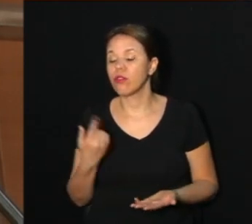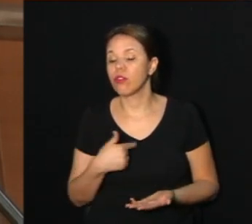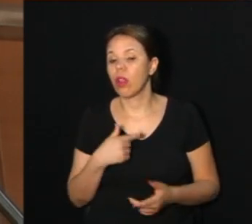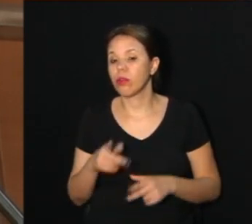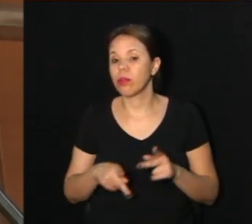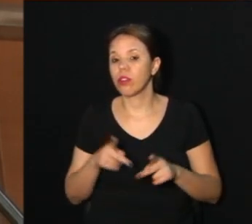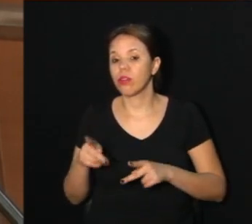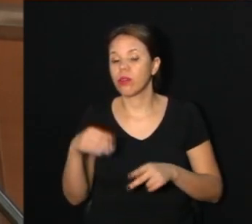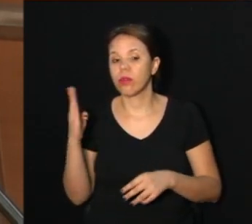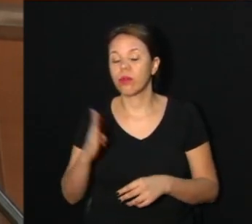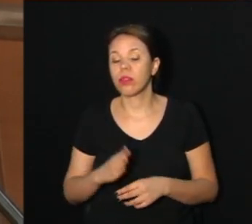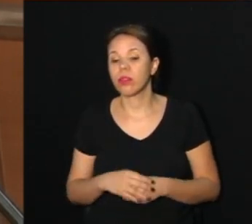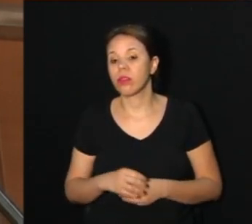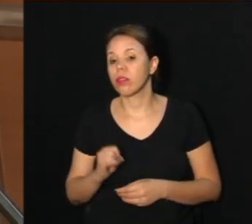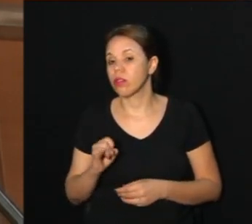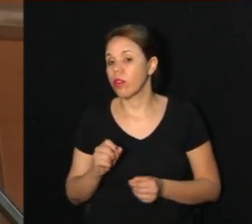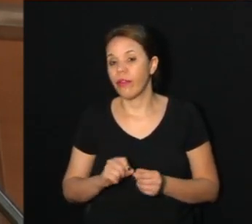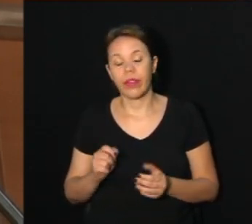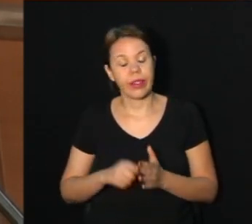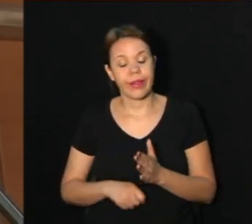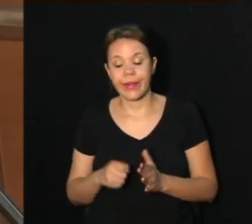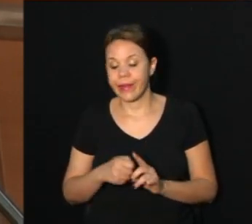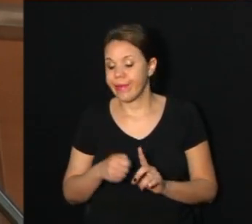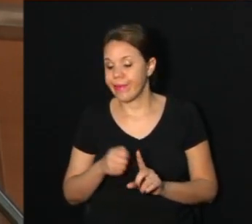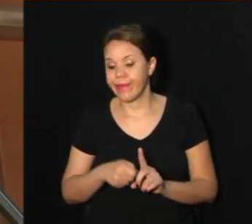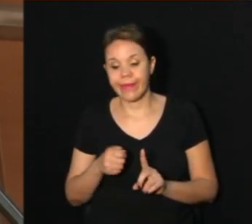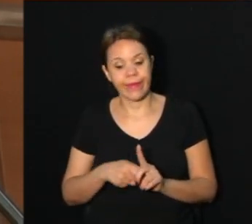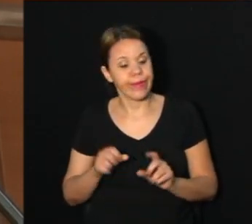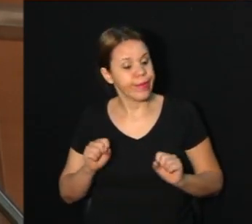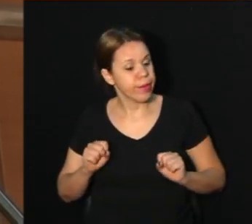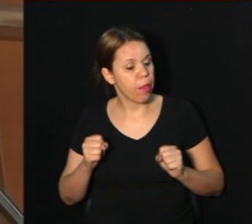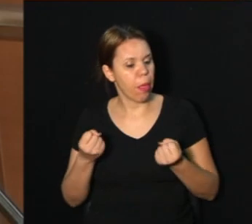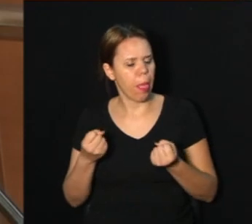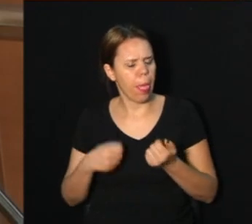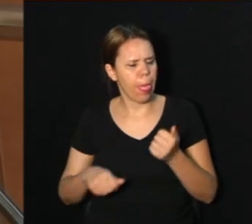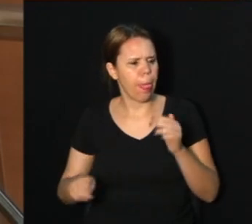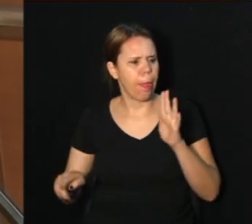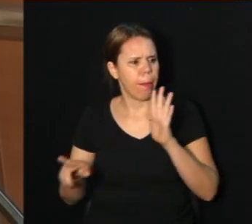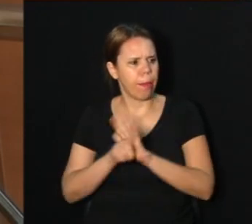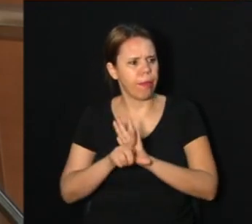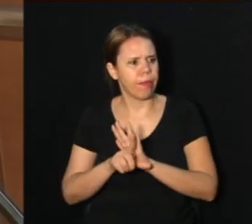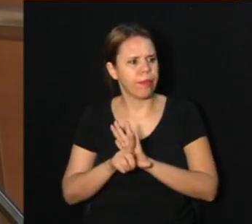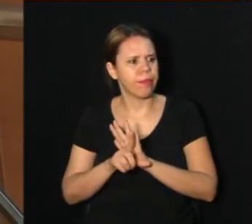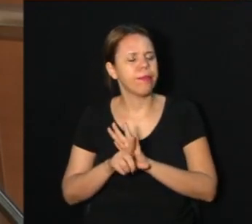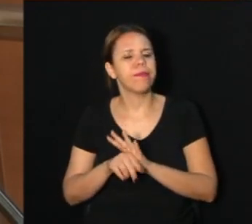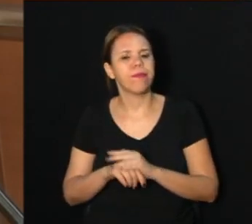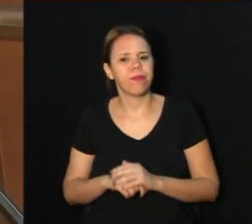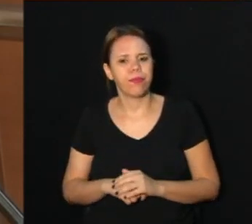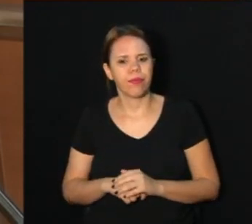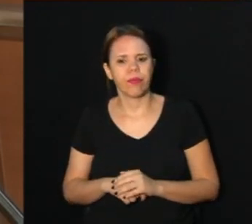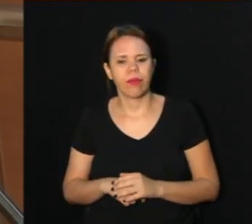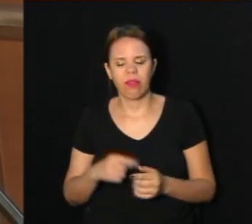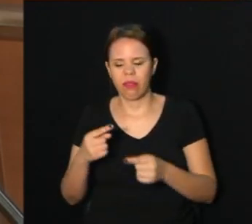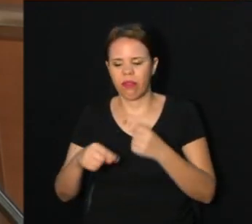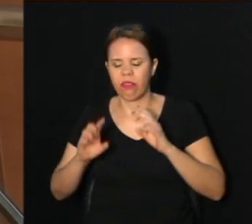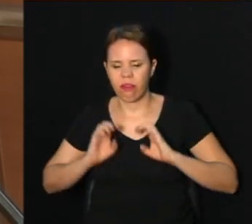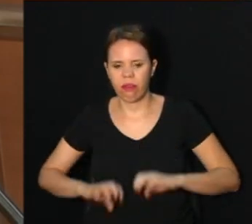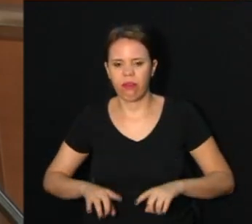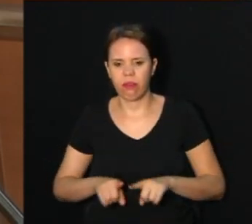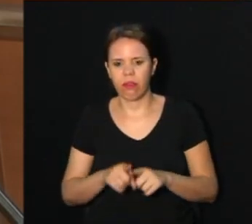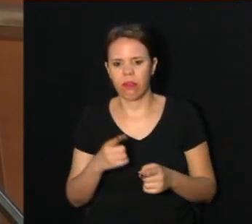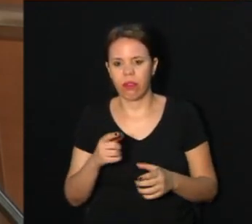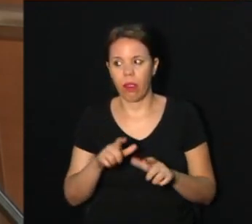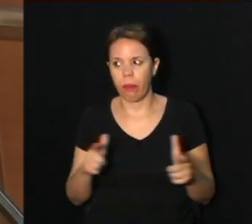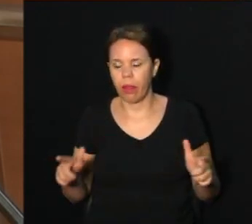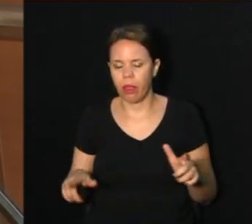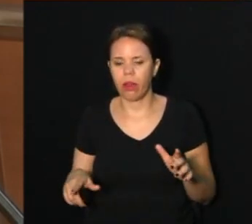população brasileira, não fizermos um esforço para que as leis consideradas imorais em relação à grande maioria da